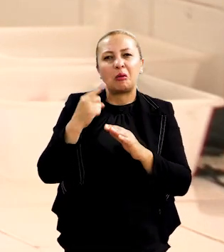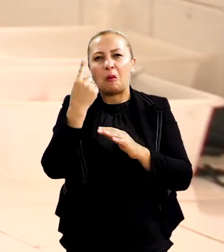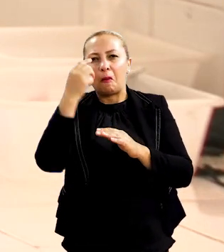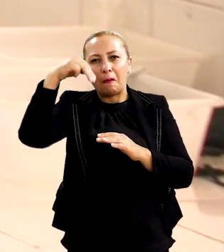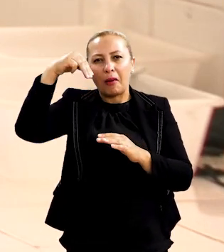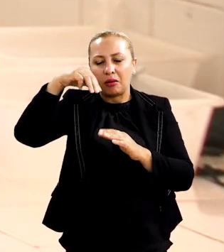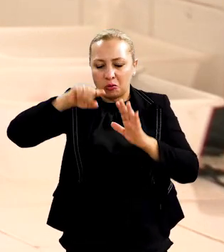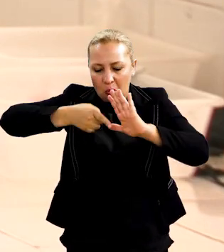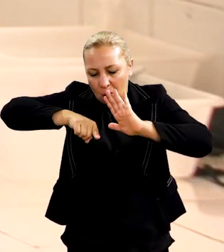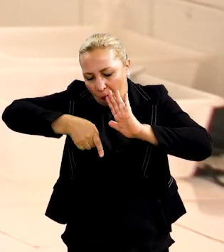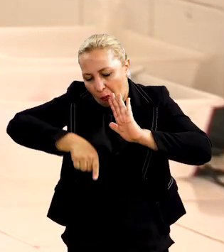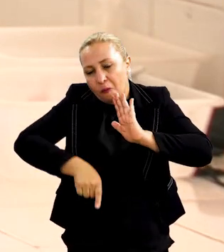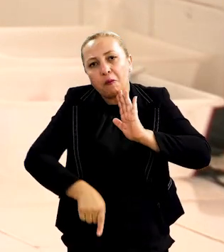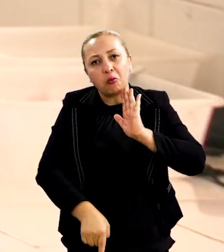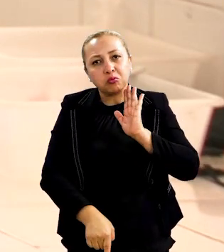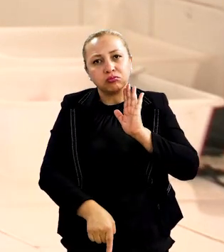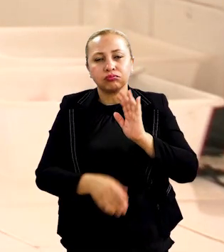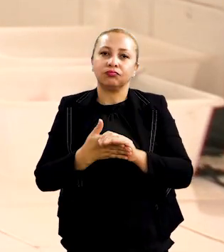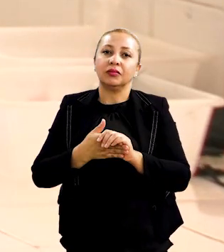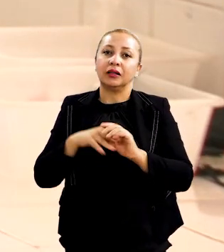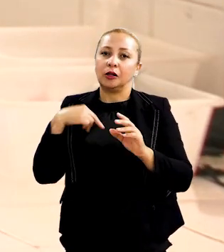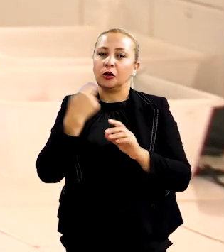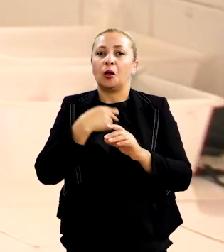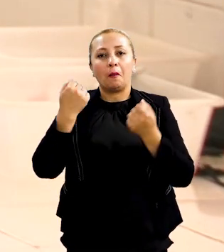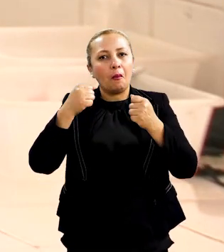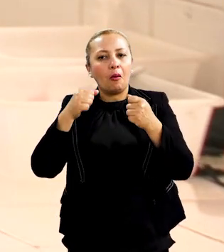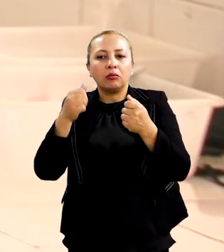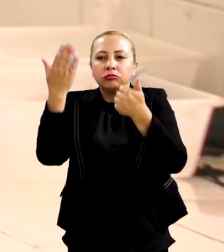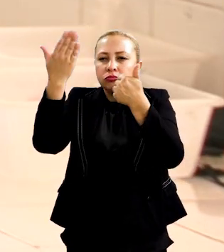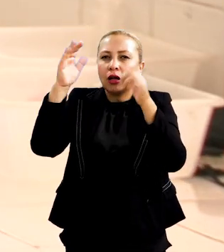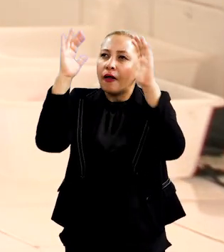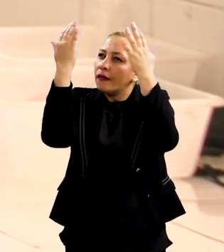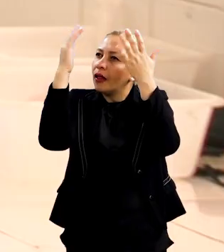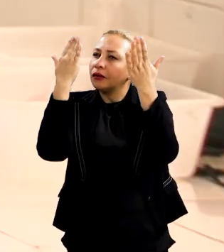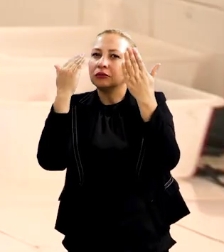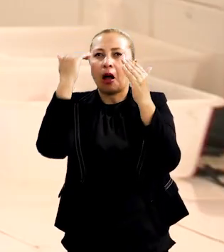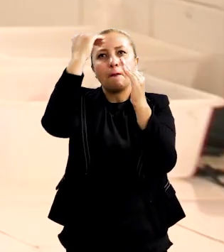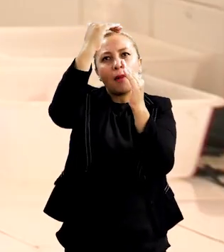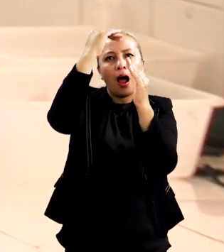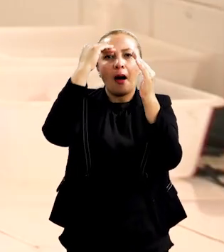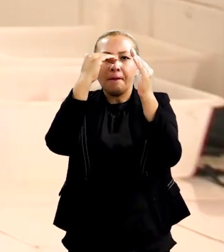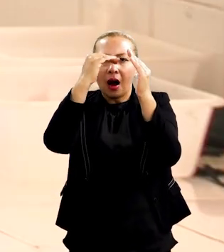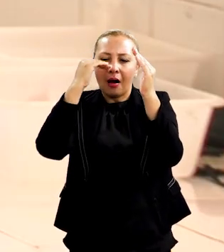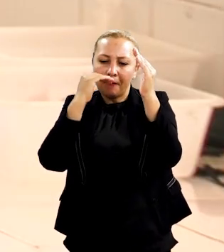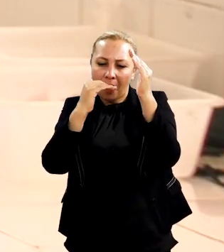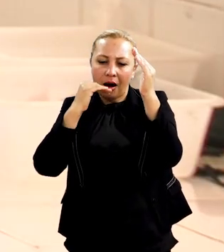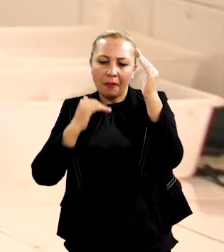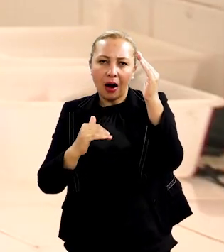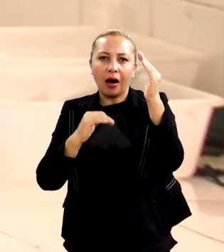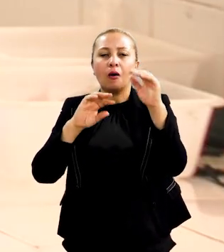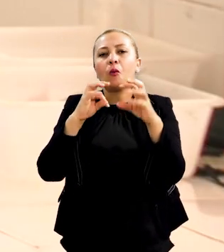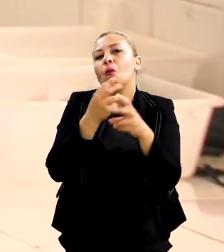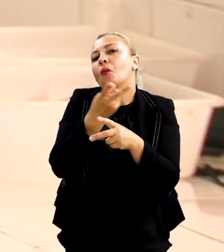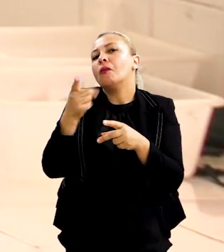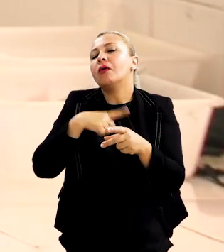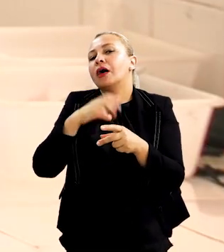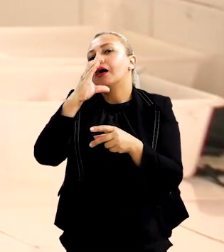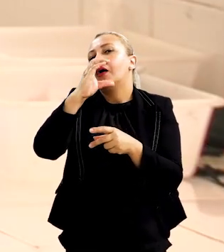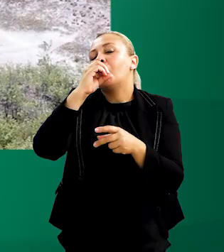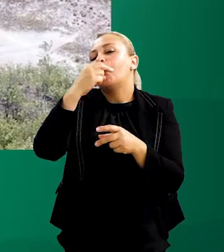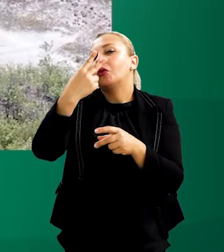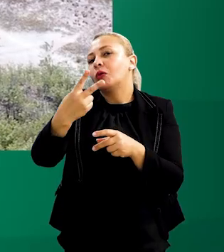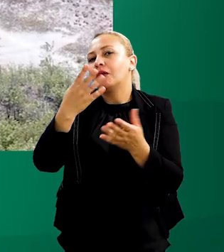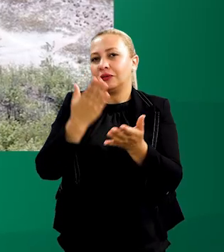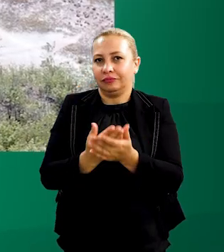metro de profundidade. E a gente pode analisar camada por camada o teor de carbono que está contido ali naquele